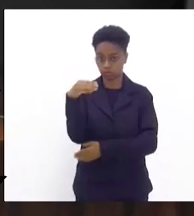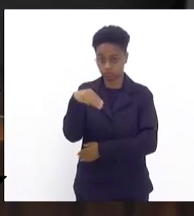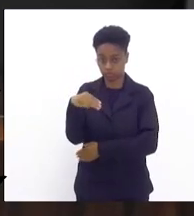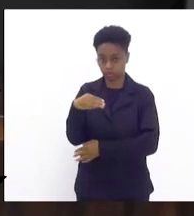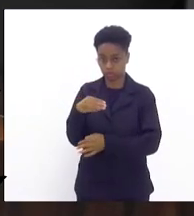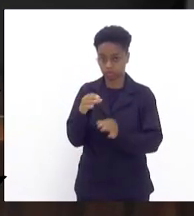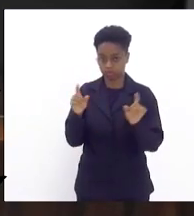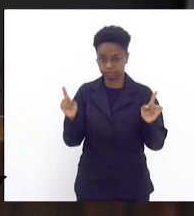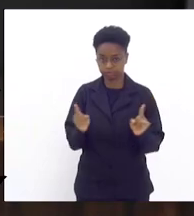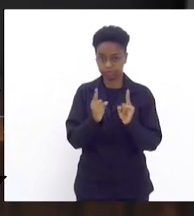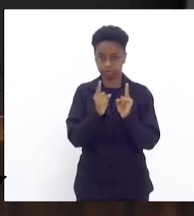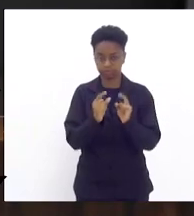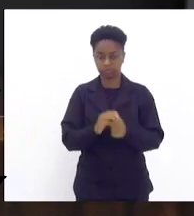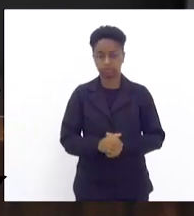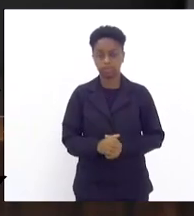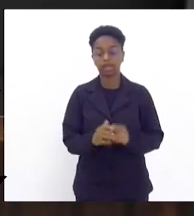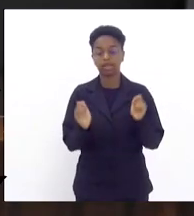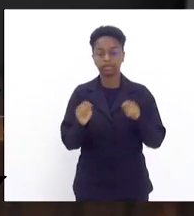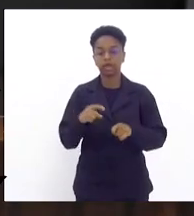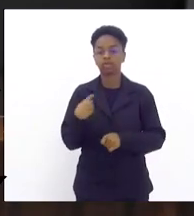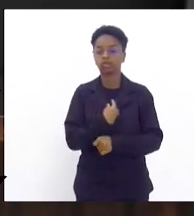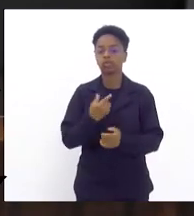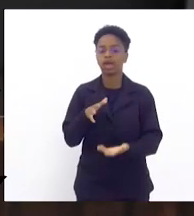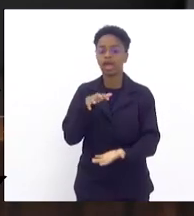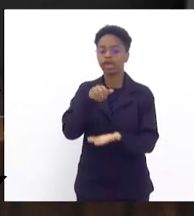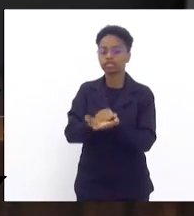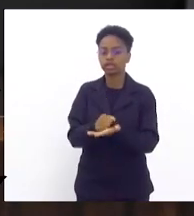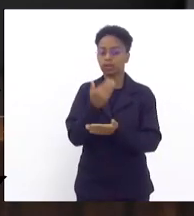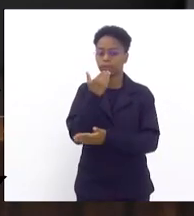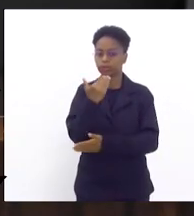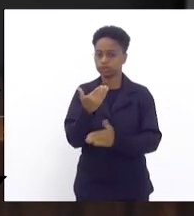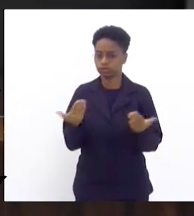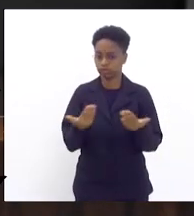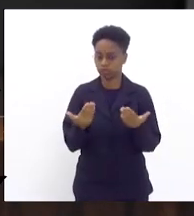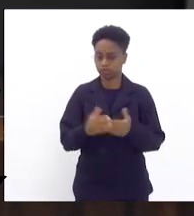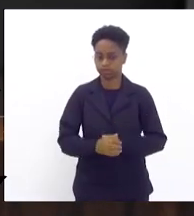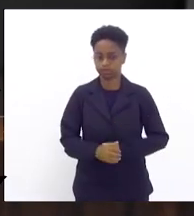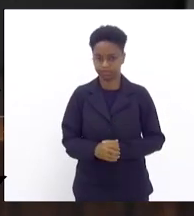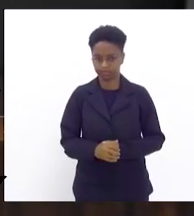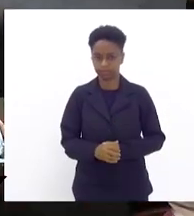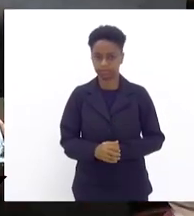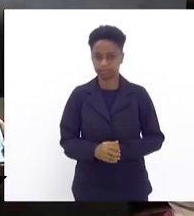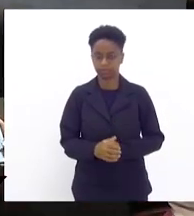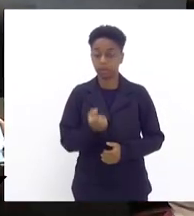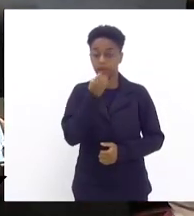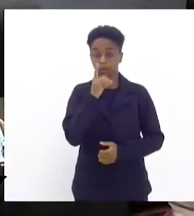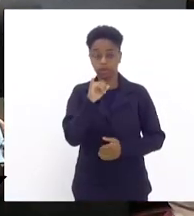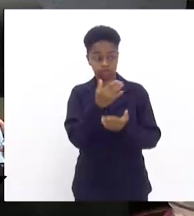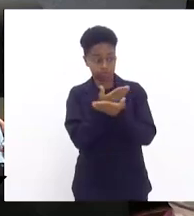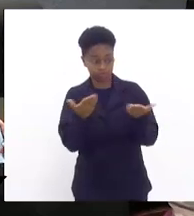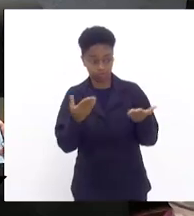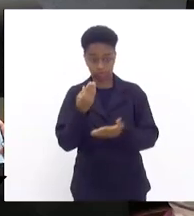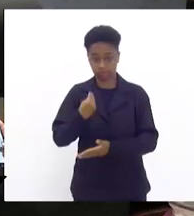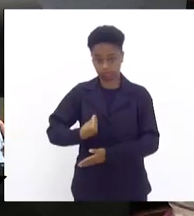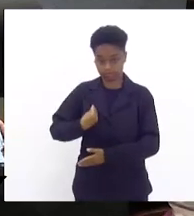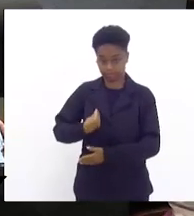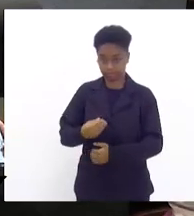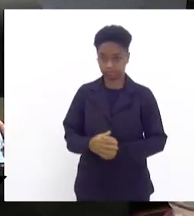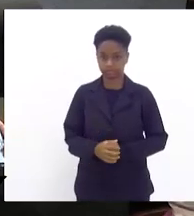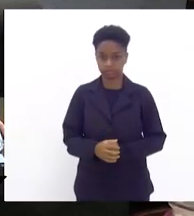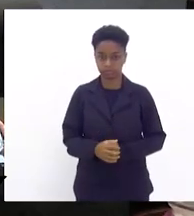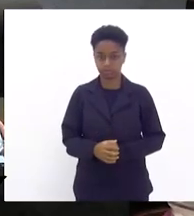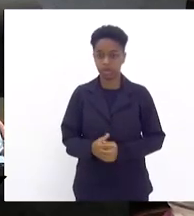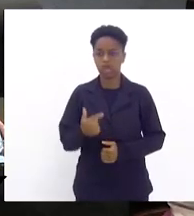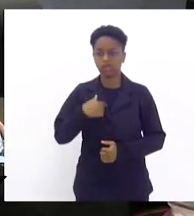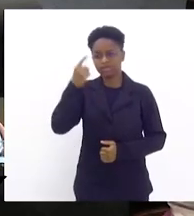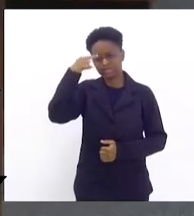2 minutos, para que a gente possa registrar a sua solicitação, por favor, Jaques. Bom dia a todos presentes. Bom dia. Eu estive